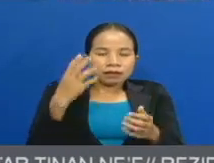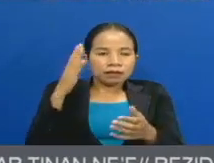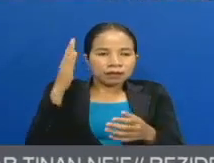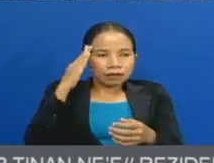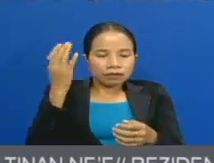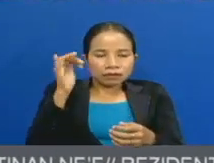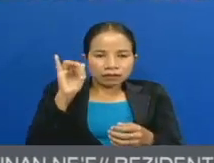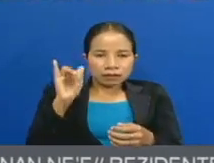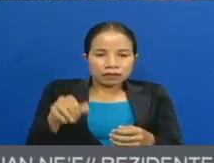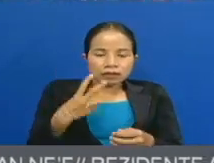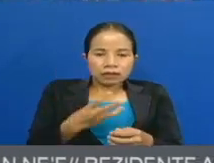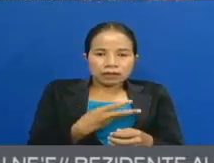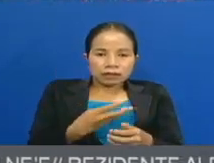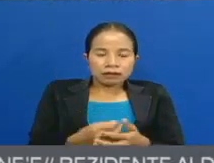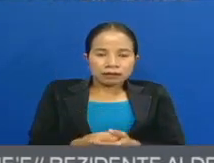sira, né?